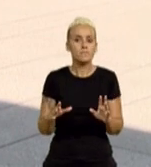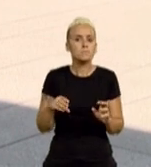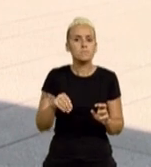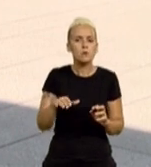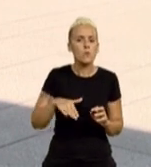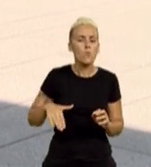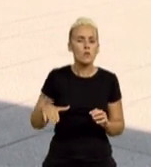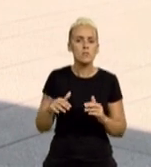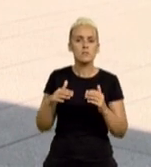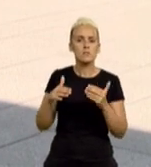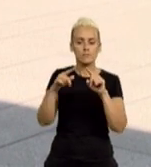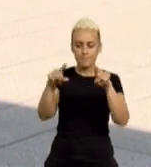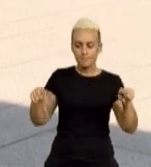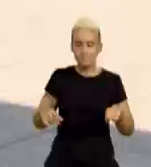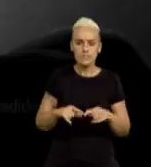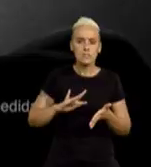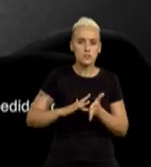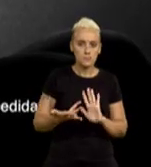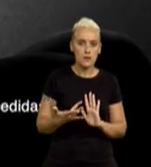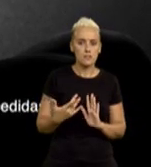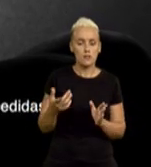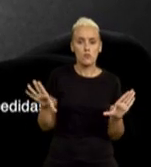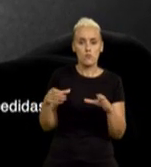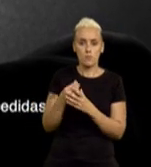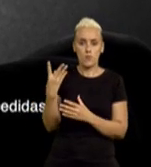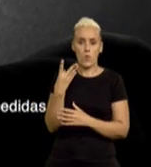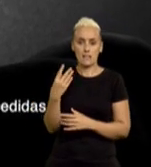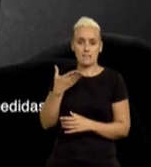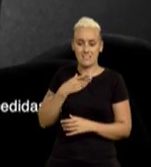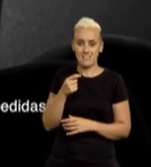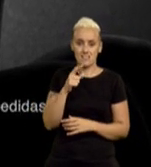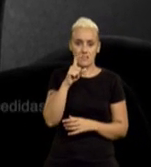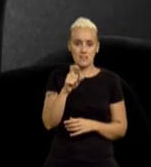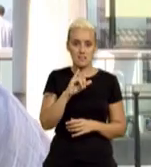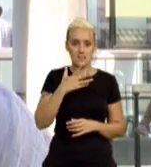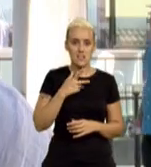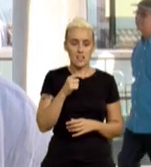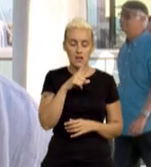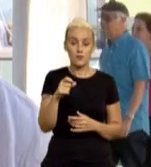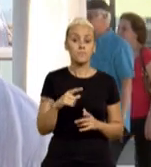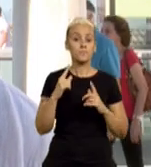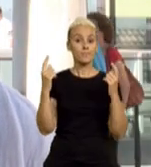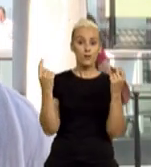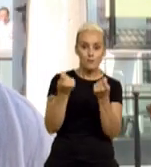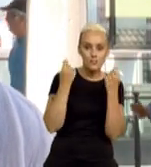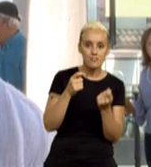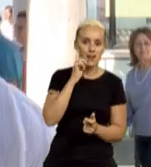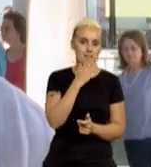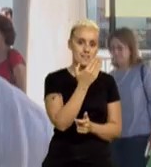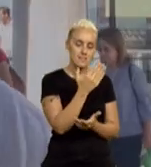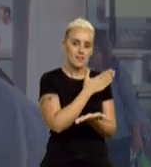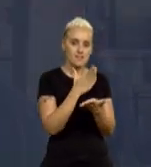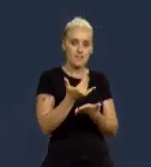já no Salão Brasil com o Desidério Lázaro Quarteto. O Festival Jazz ao Centro acontece de 17 a 27 de